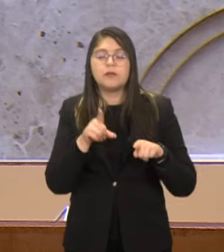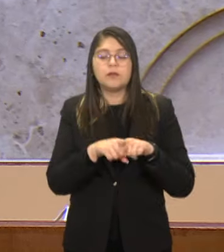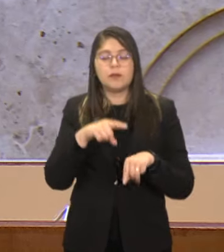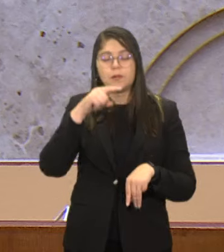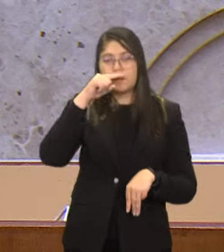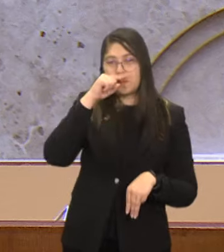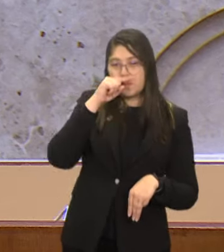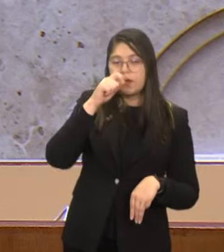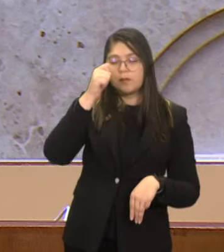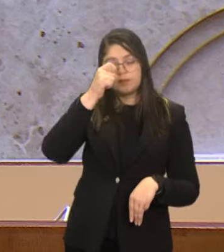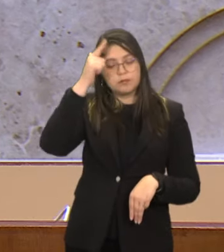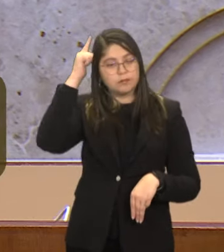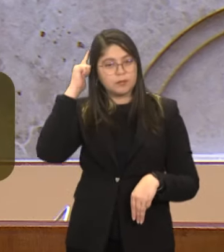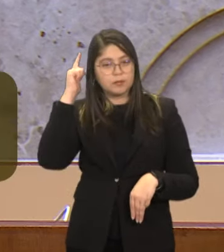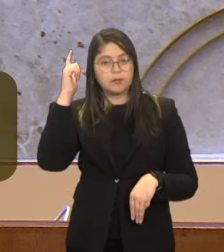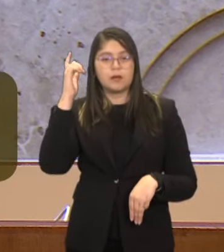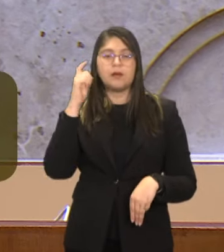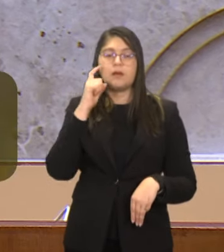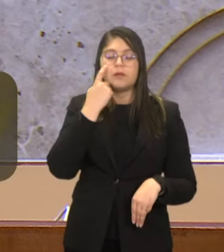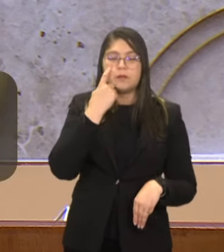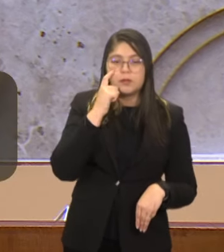de Moraes, Cássio Nunes Marques,